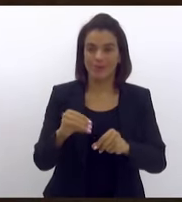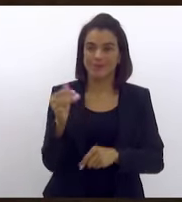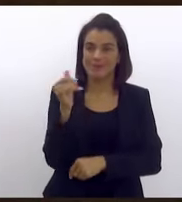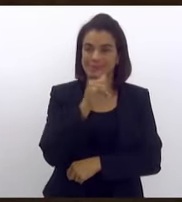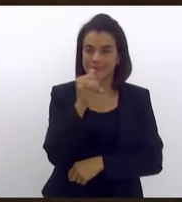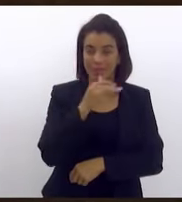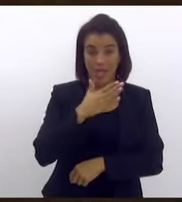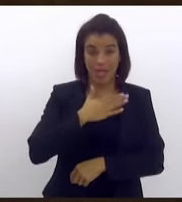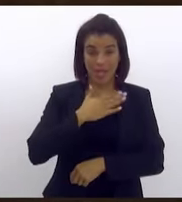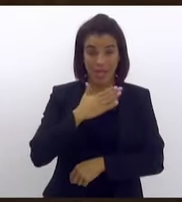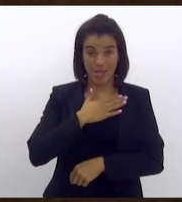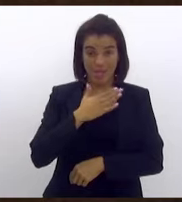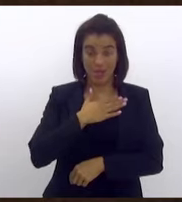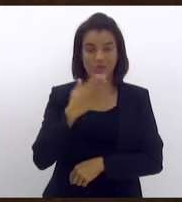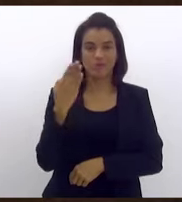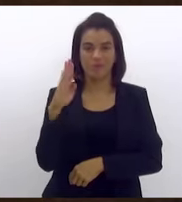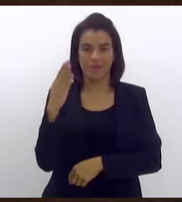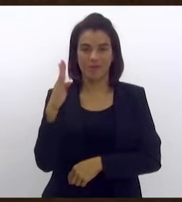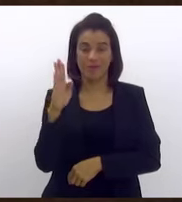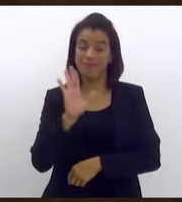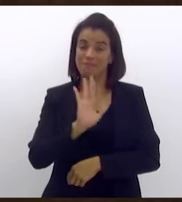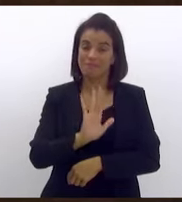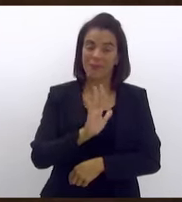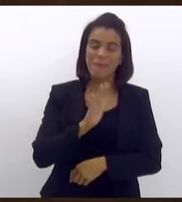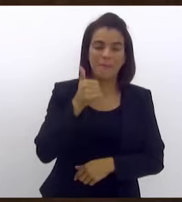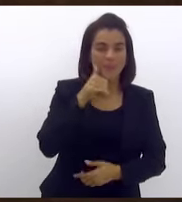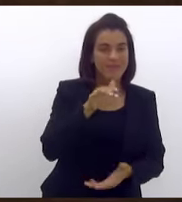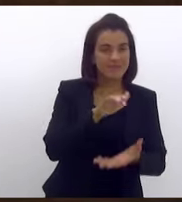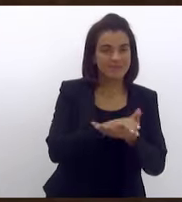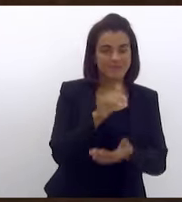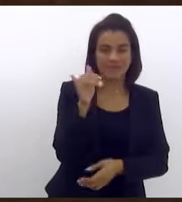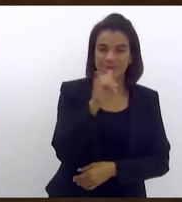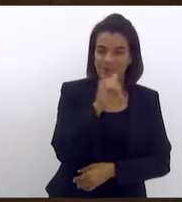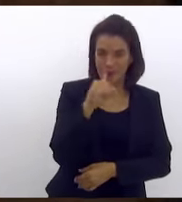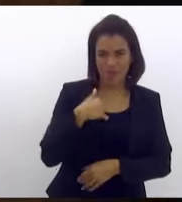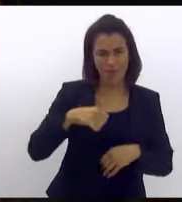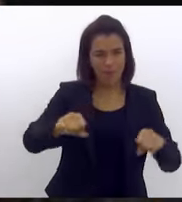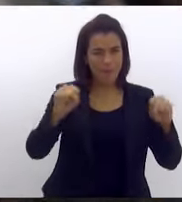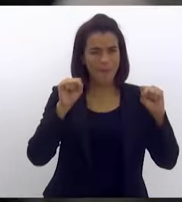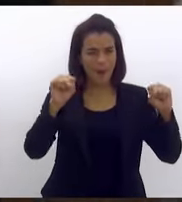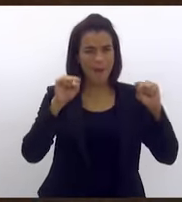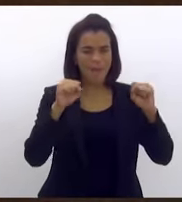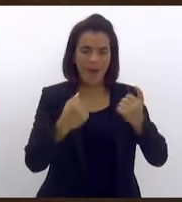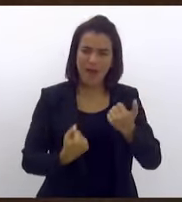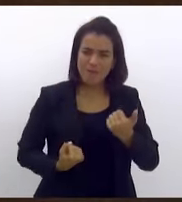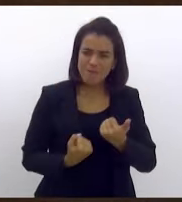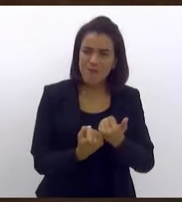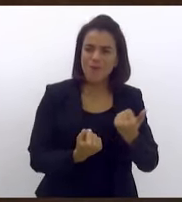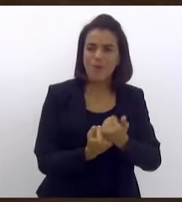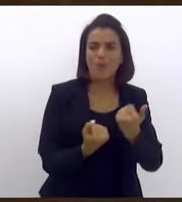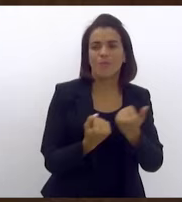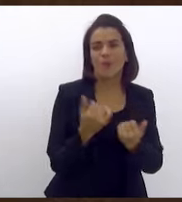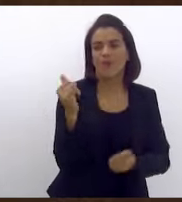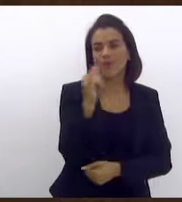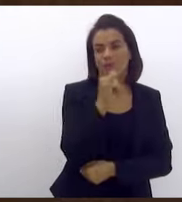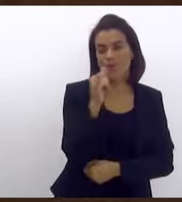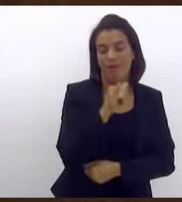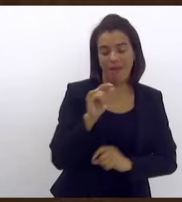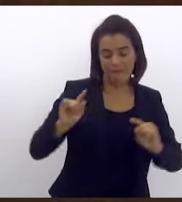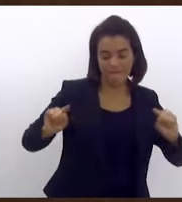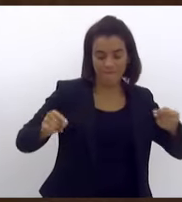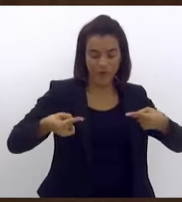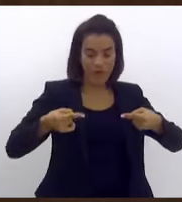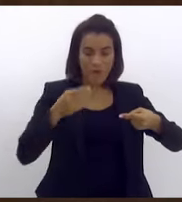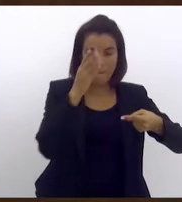Eu sou rubro-negro, mas a minha esposa é tricolor e torci bastante pelo Fluminense, porque também era o Brasil contra a